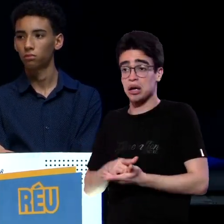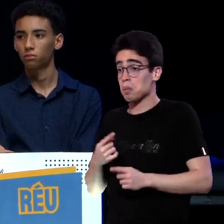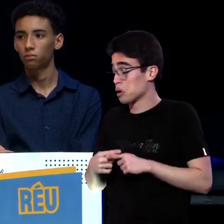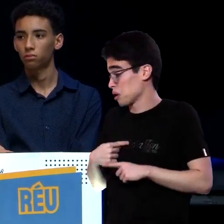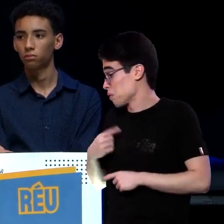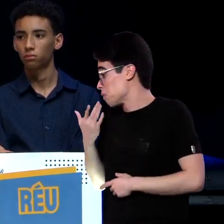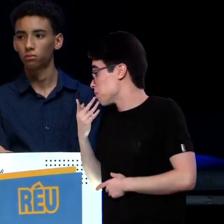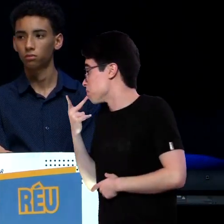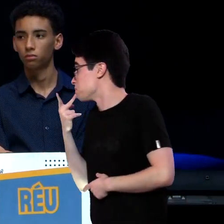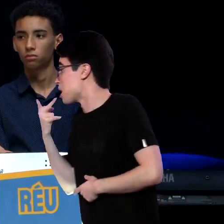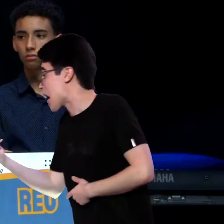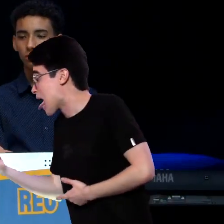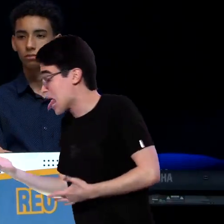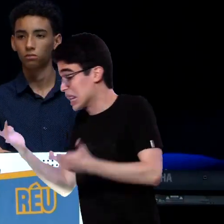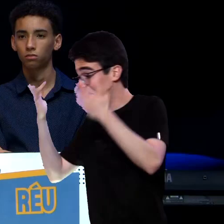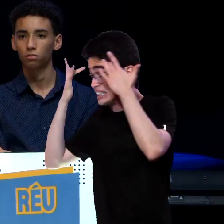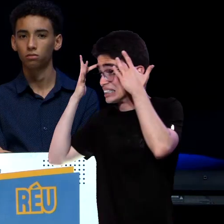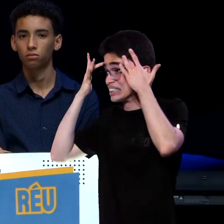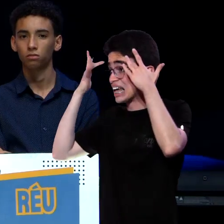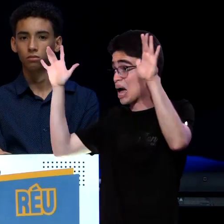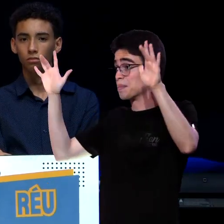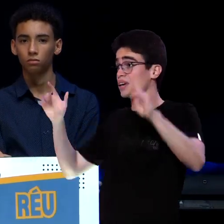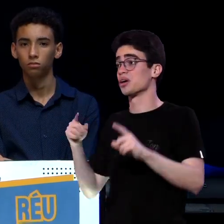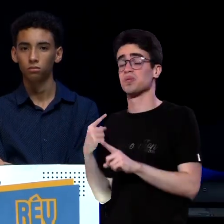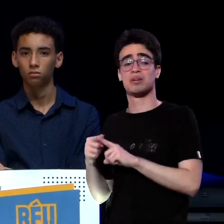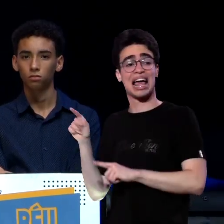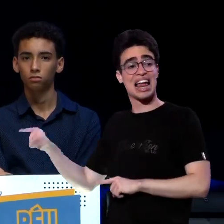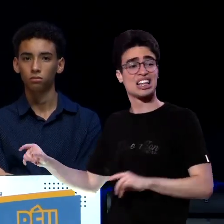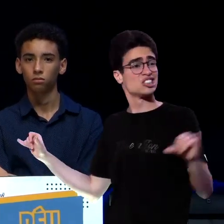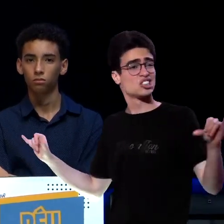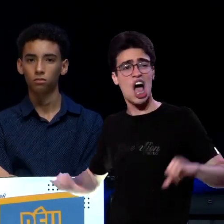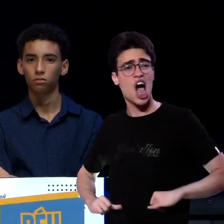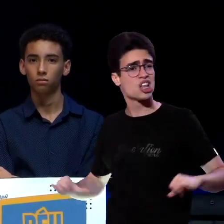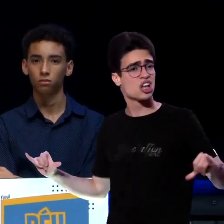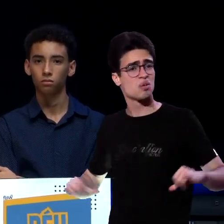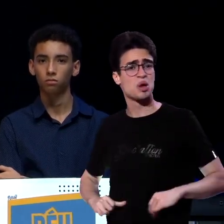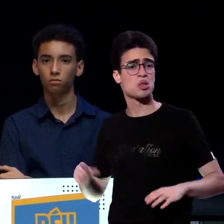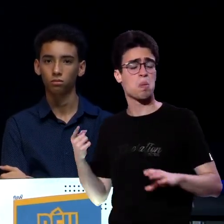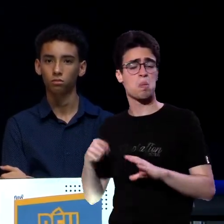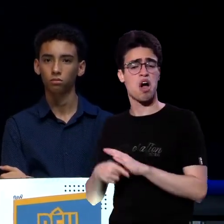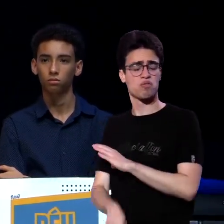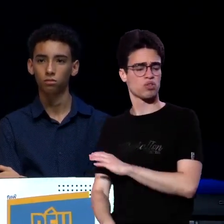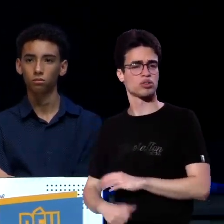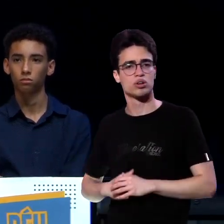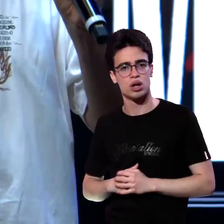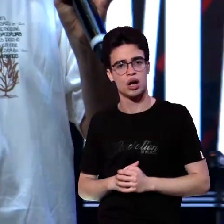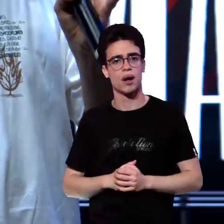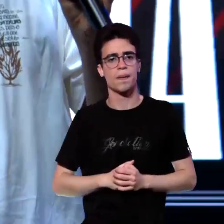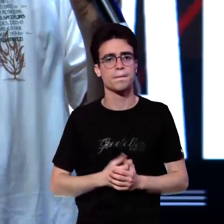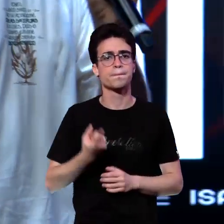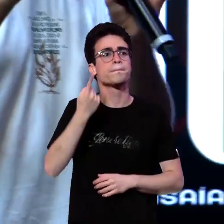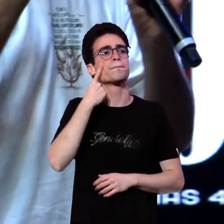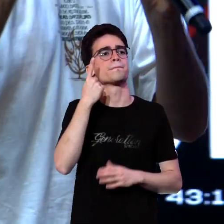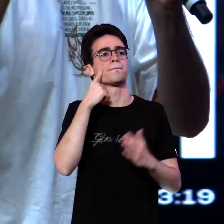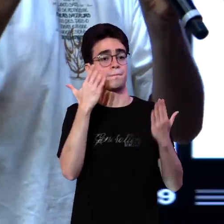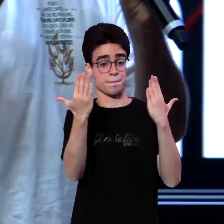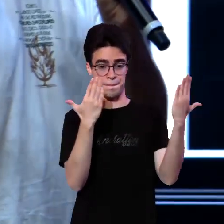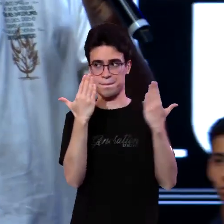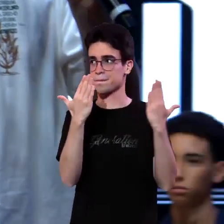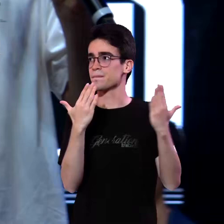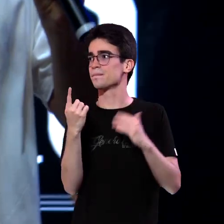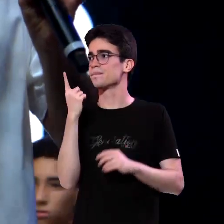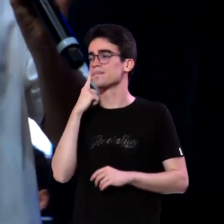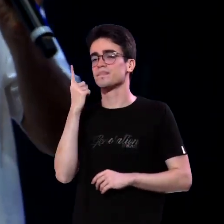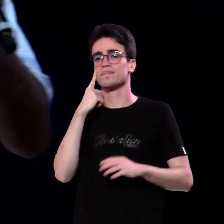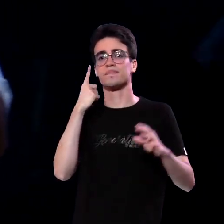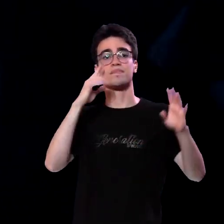o que dizer diante do tamanho daquele sofrimento. Aí faz um parênteses aqui, a gente já volta para a vida de Jó.